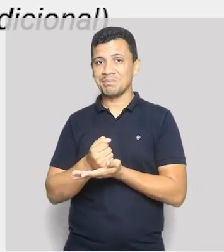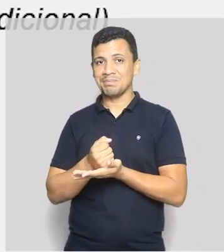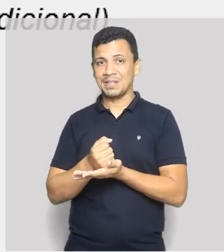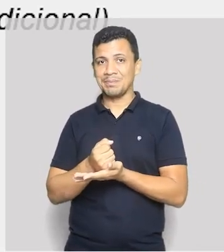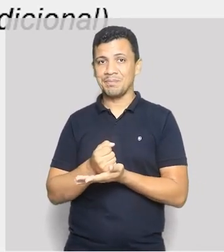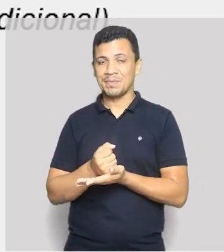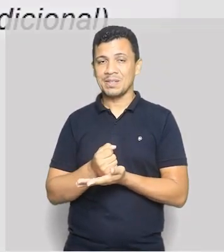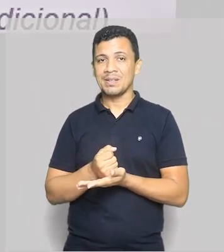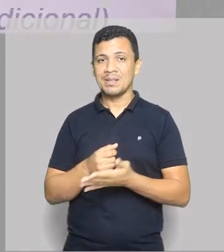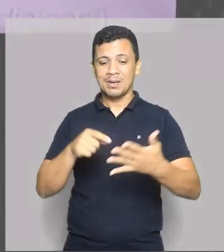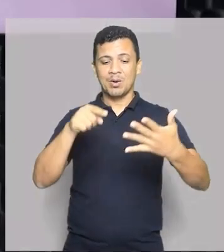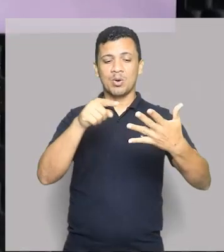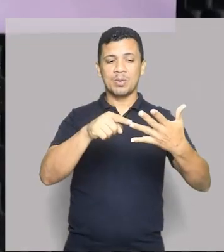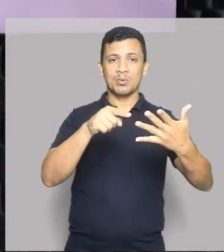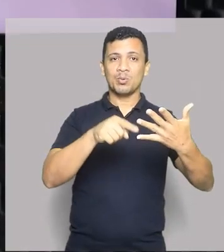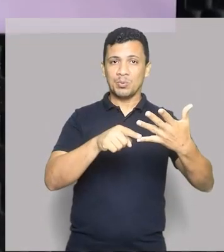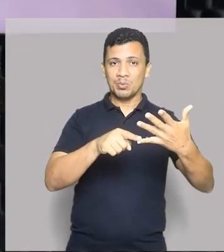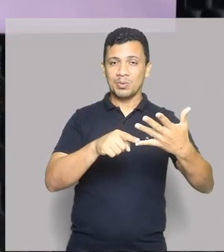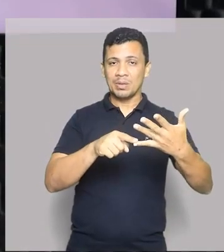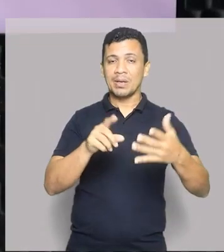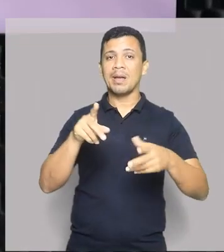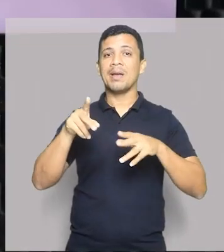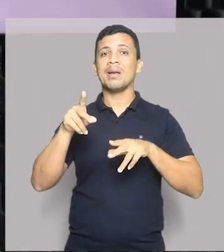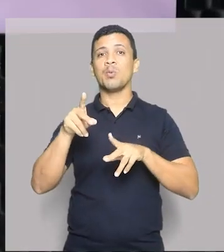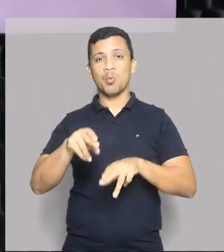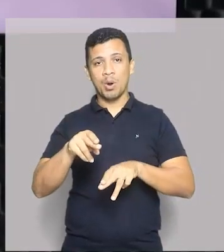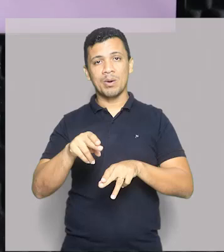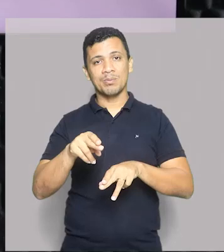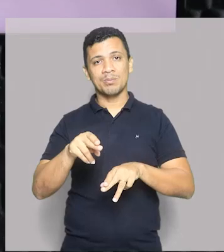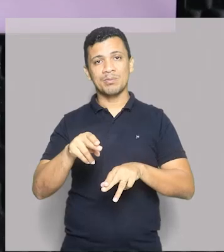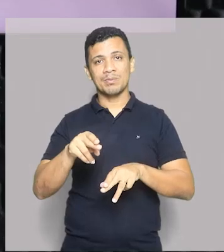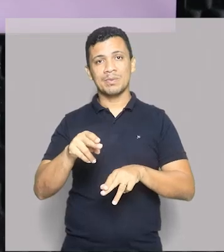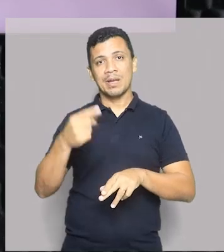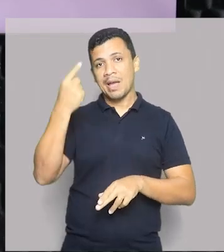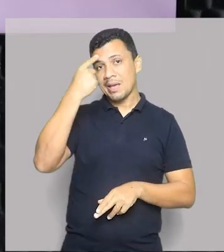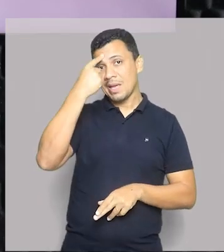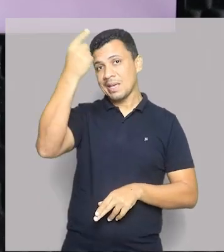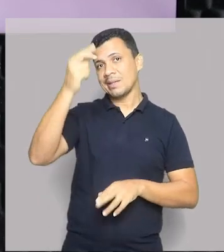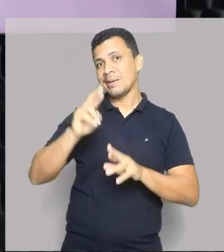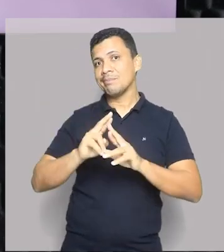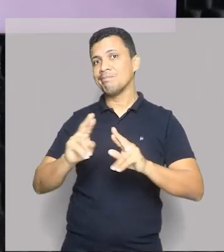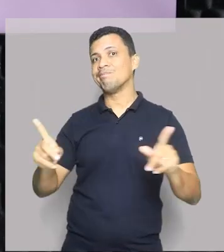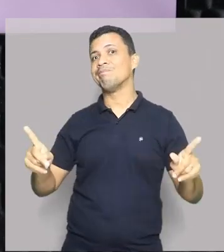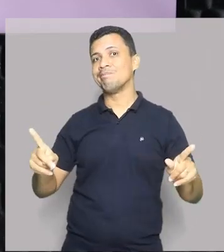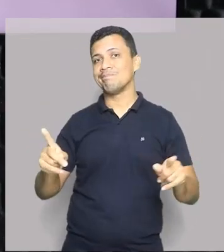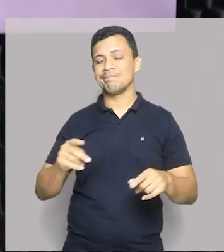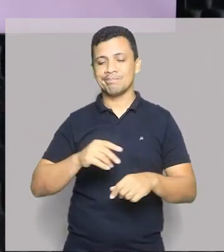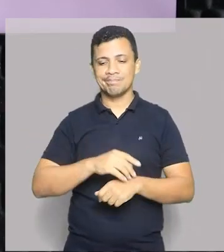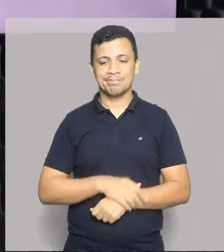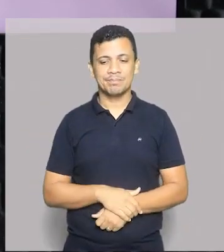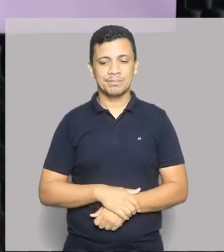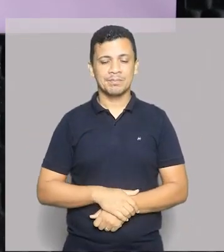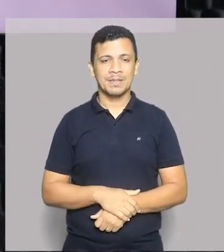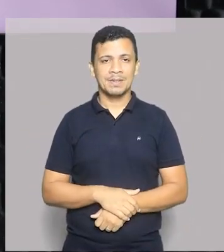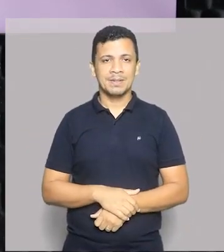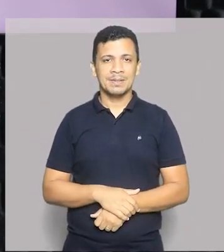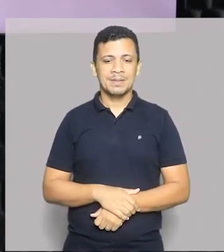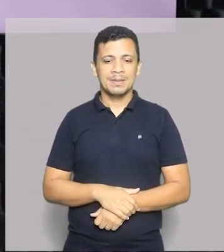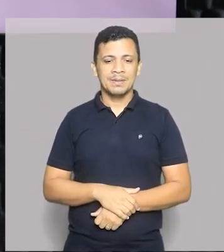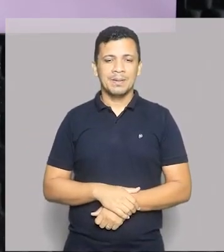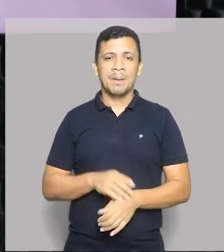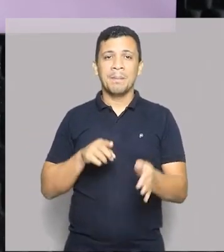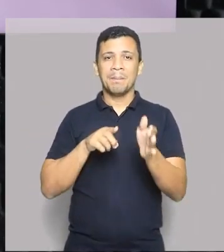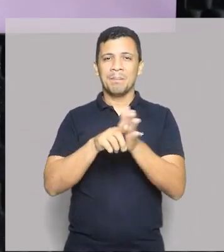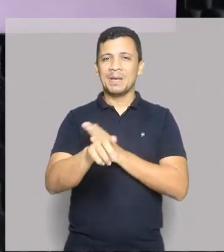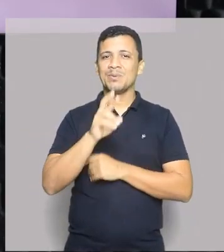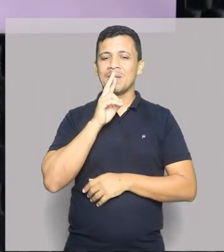apoiem. Então, o mesmo conectivo com ideias diferentes. Atentem para isso. Tá bom? Bom, vamos lá. Vamos resolver